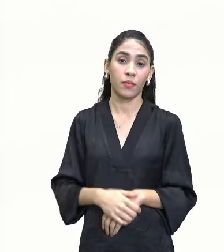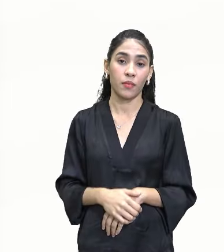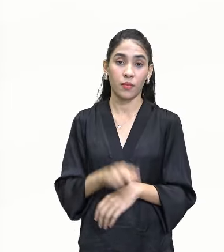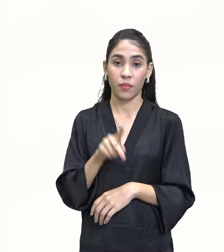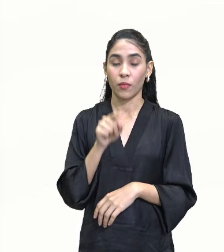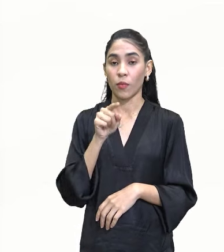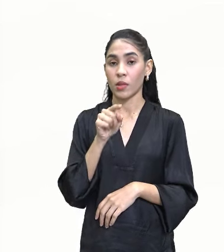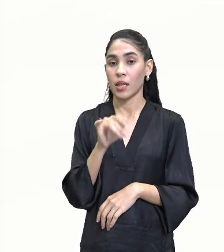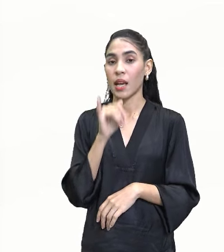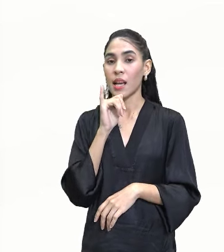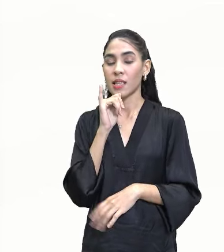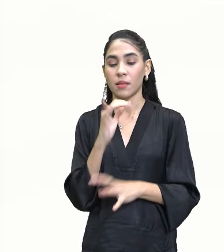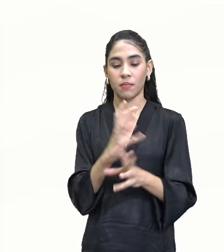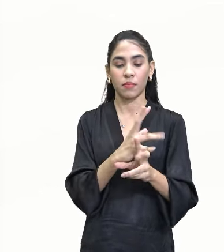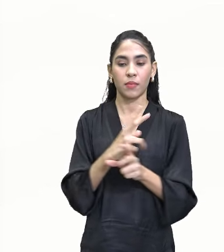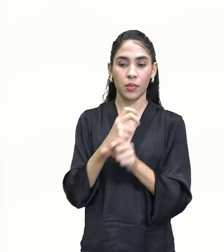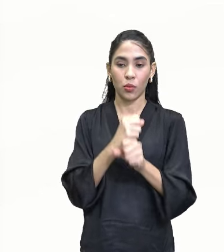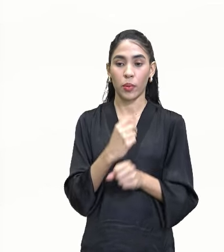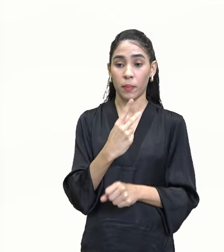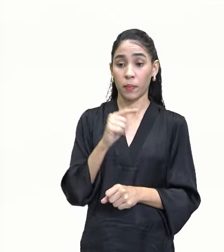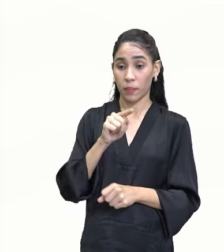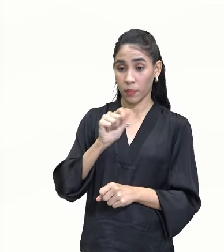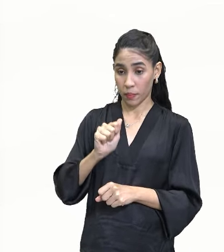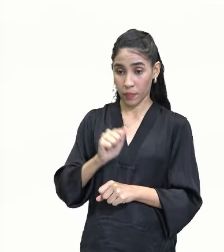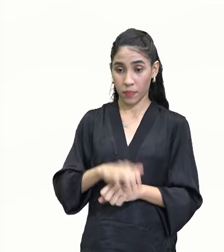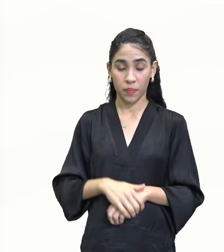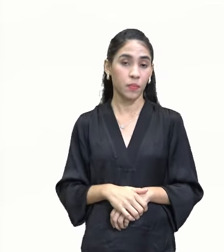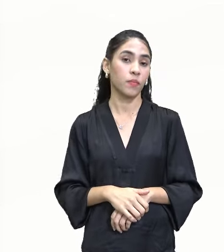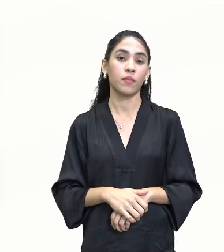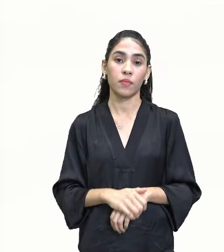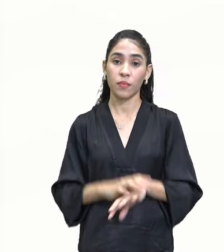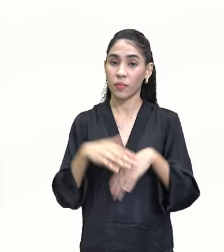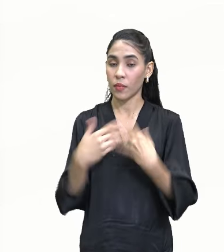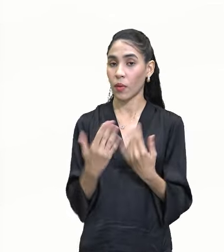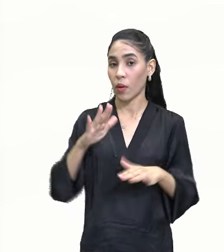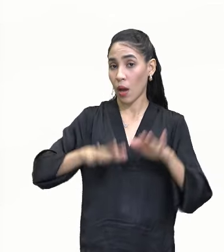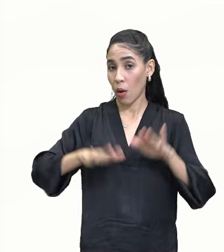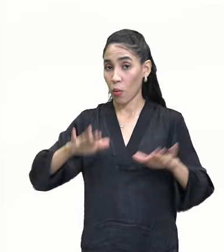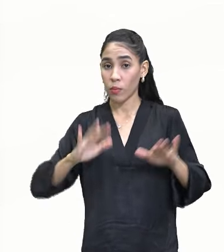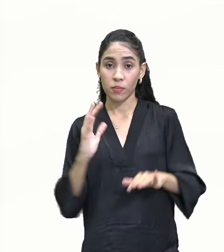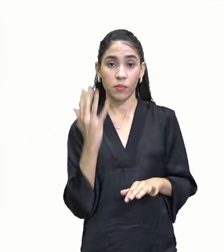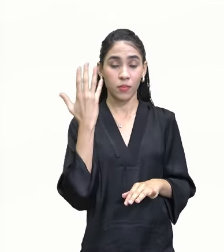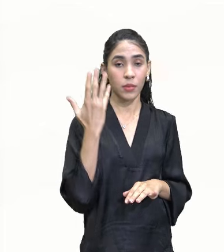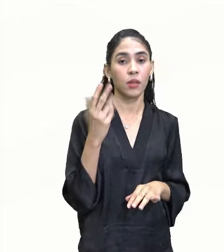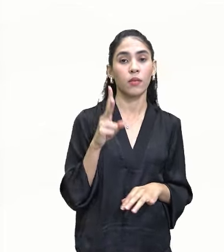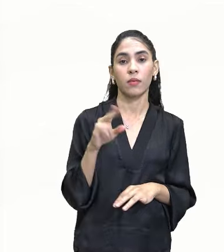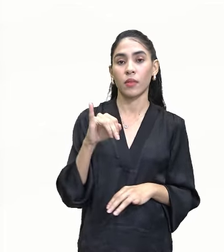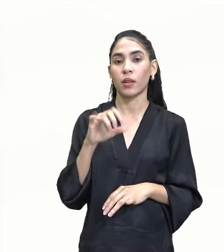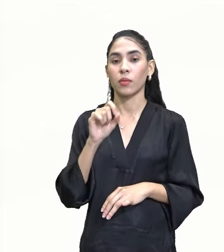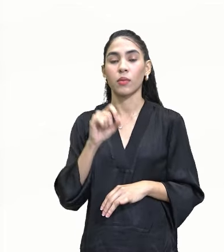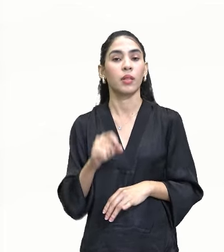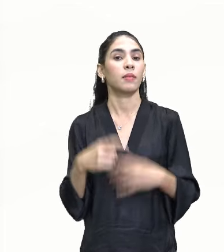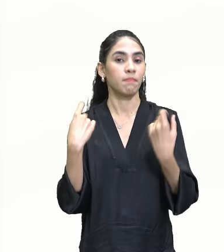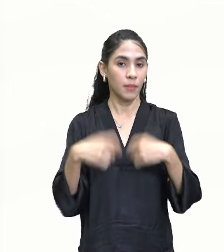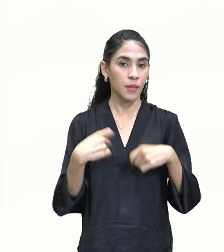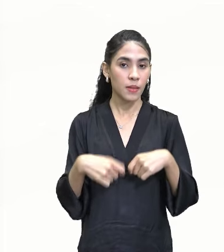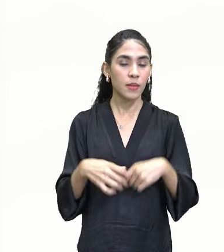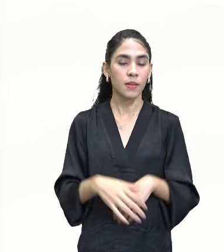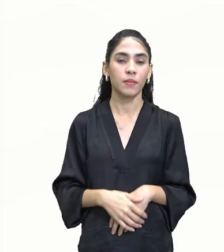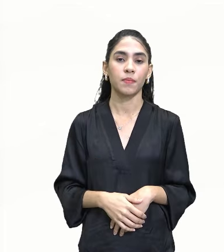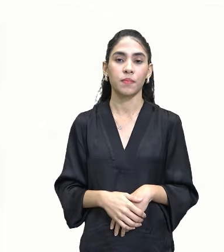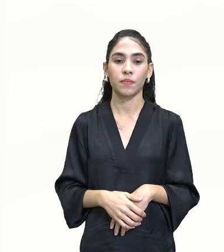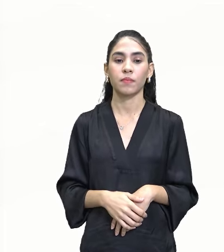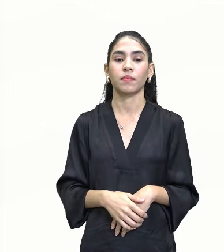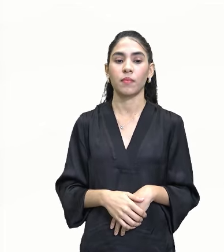você faz a soma da PA, tá ok? Então, em algumas situações, isso será necessário.